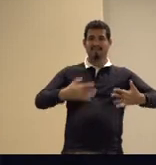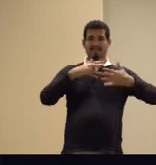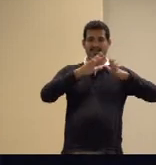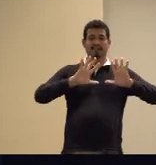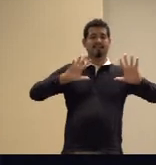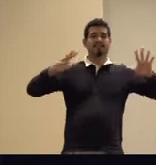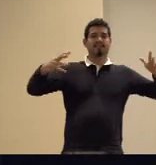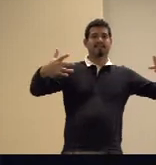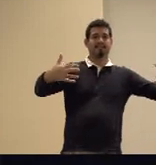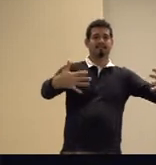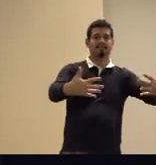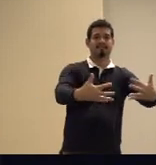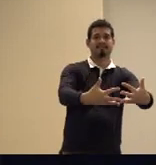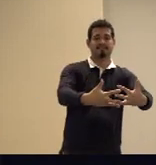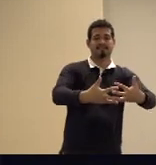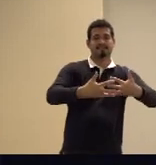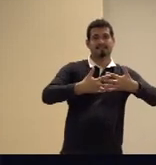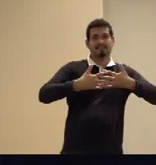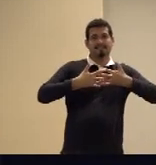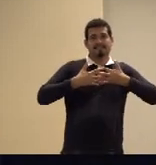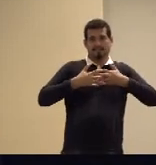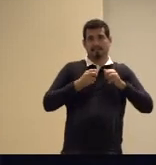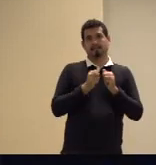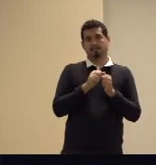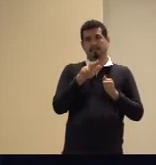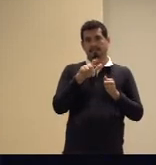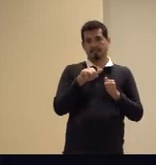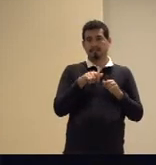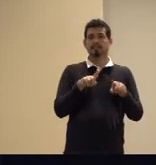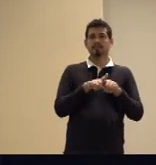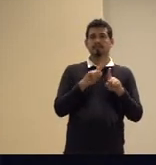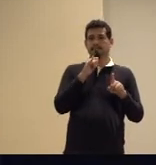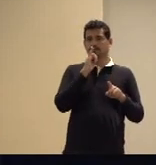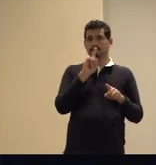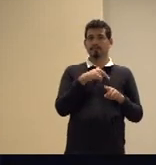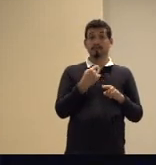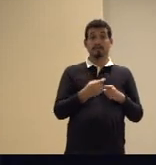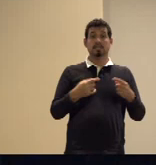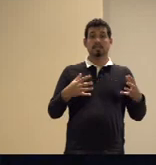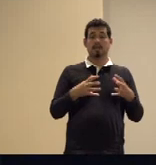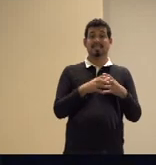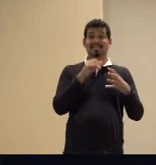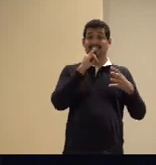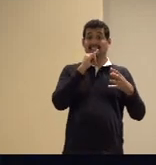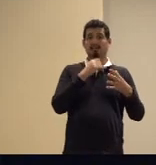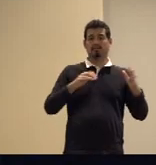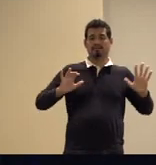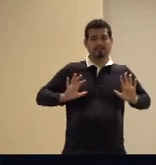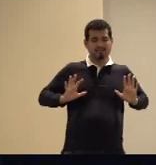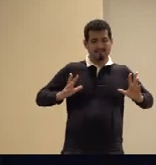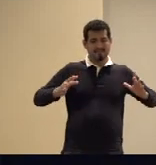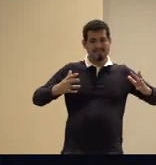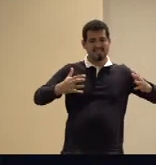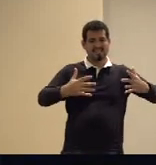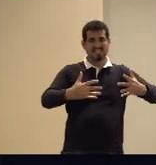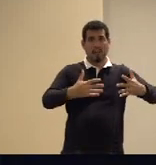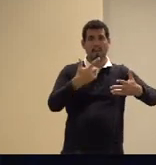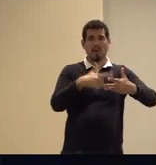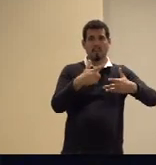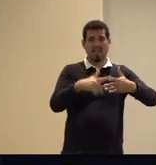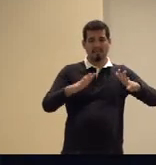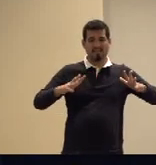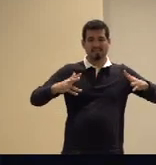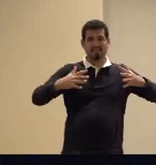São linhas interligadas. Quando esta rede tem furo, o que acontece? O peixe